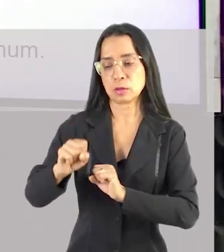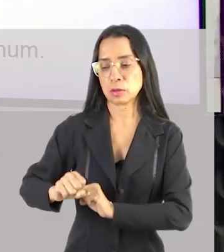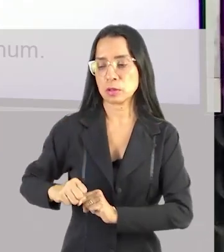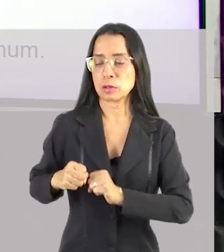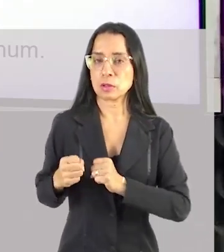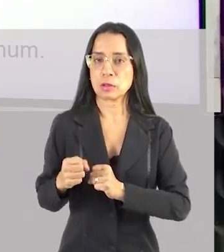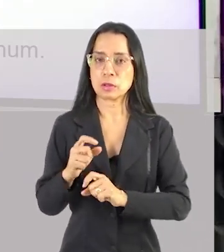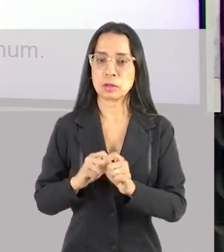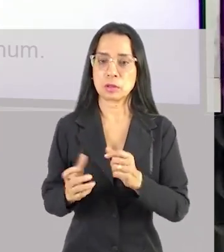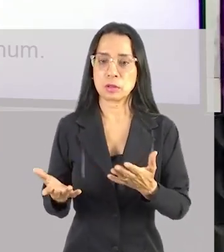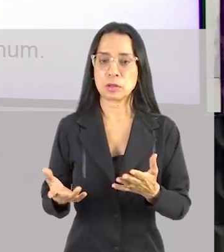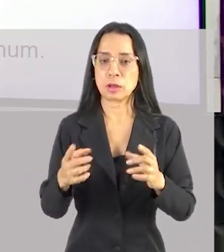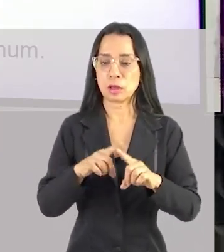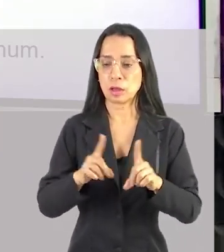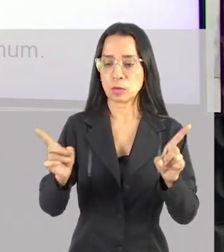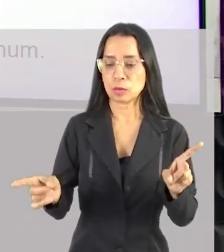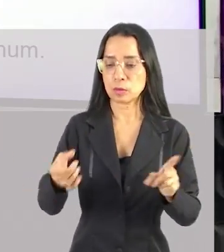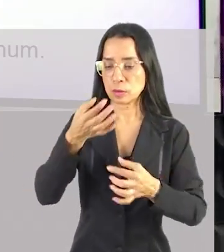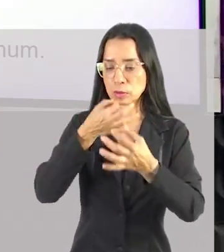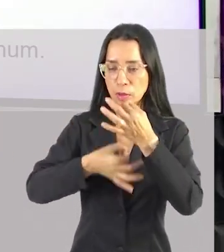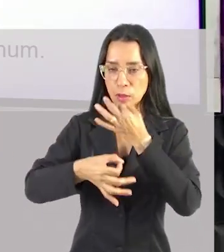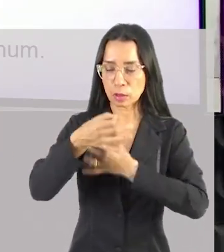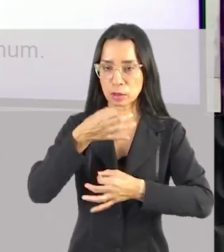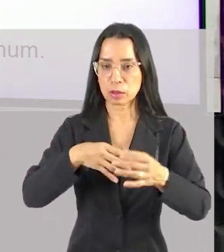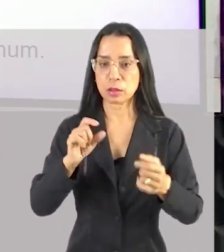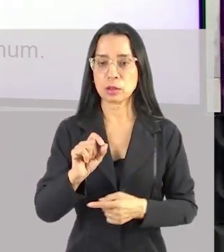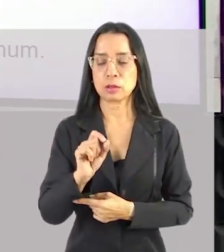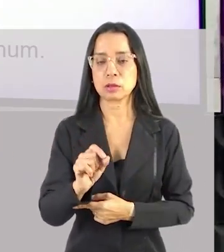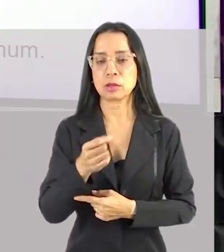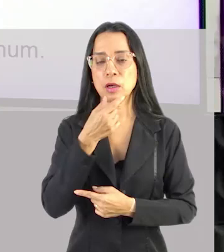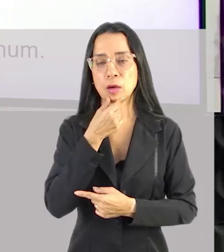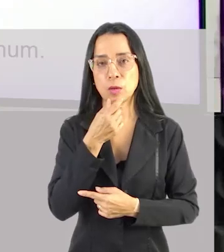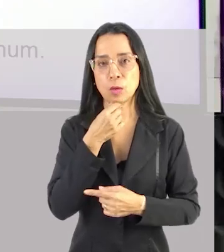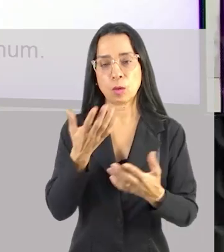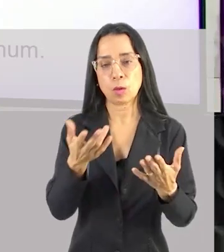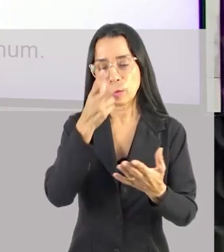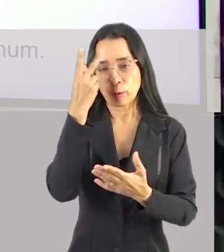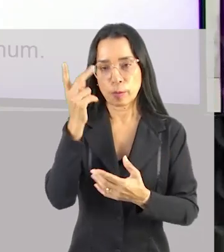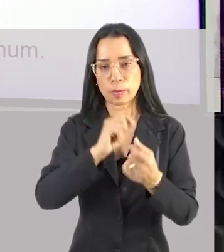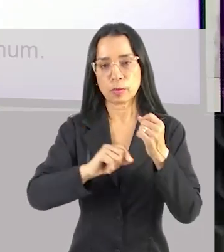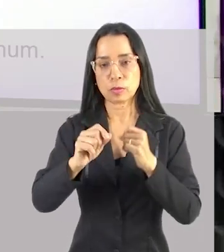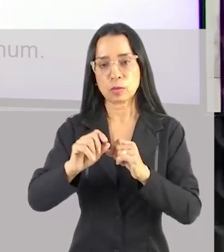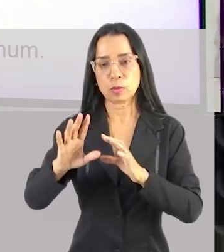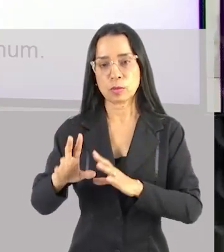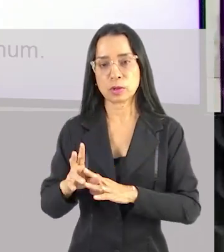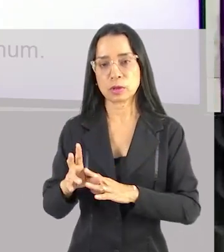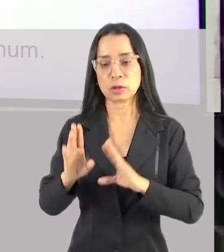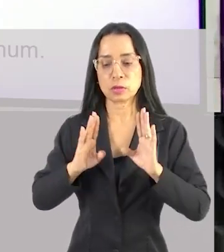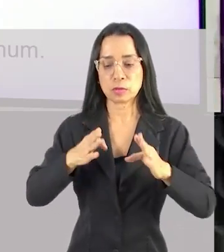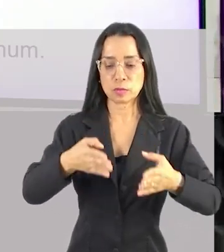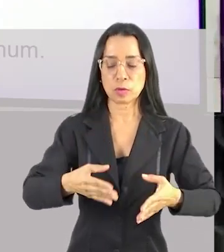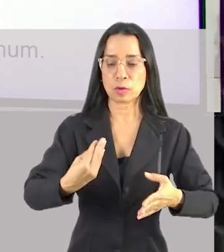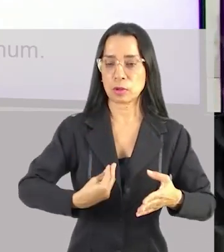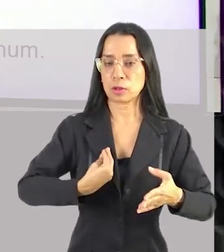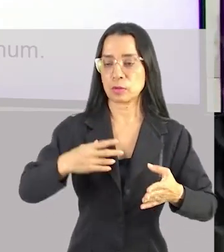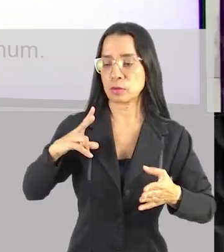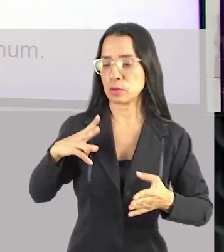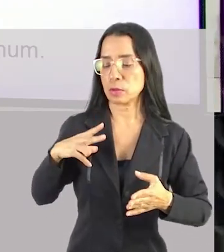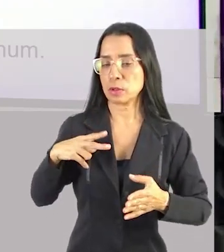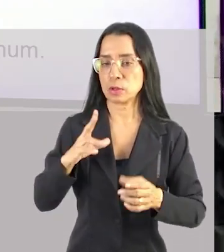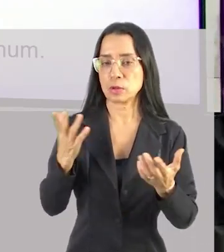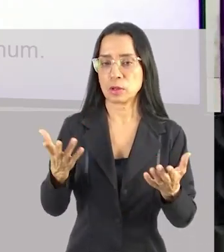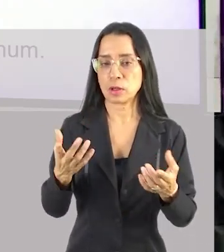defendendo. Pelo contrário, ele vai criticar aquele homem que se dedica à vida privada, porque o homem é um animal político,